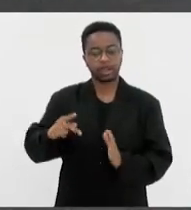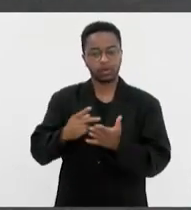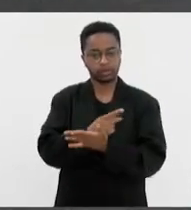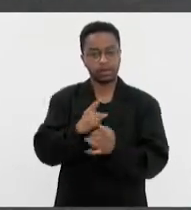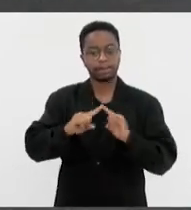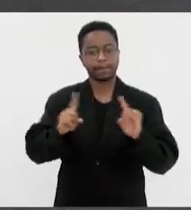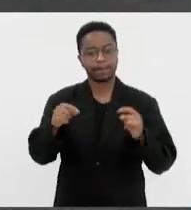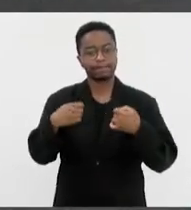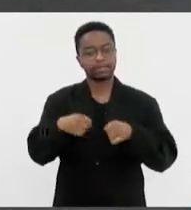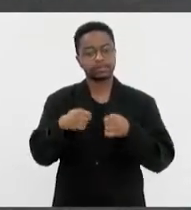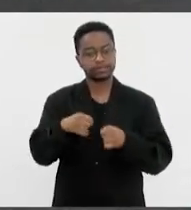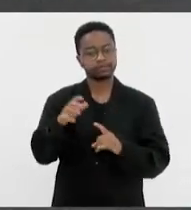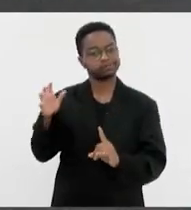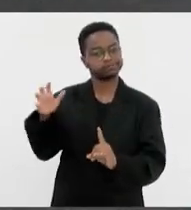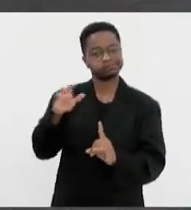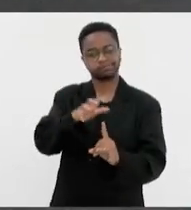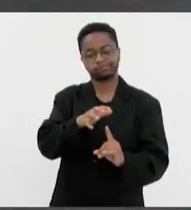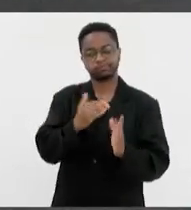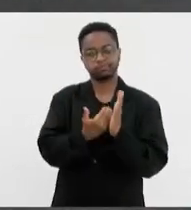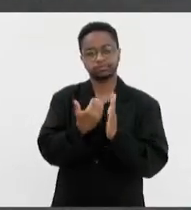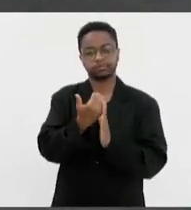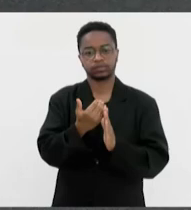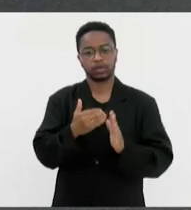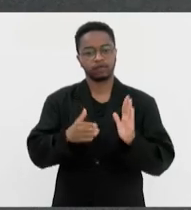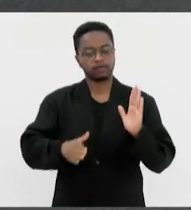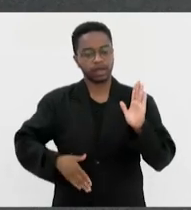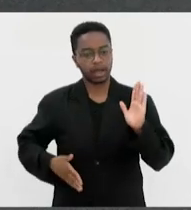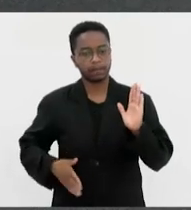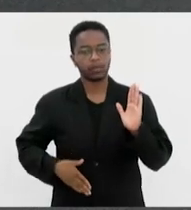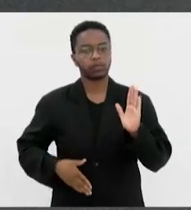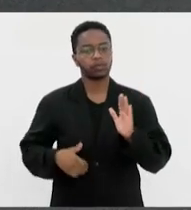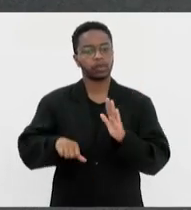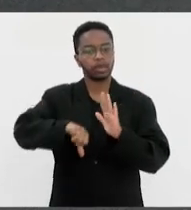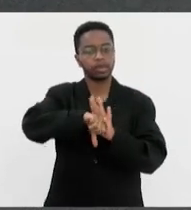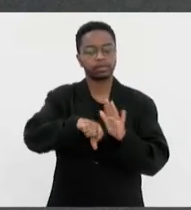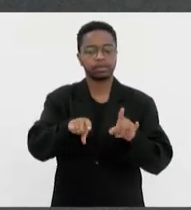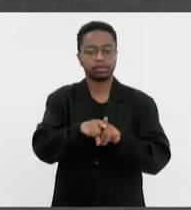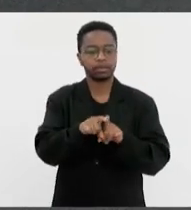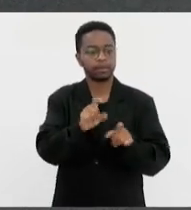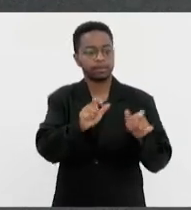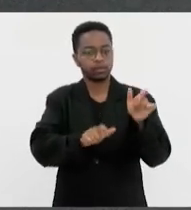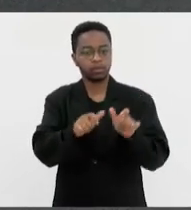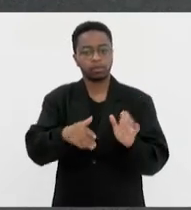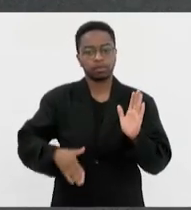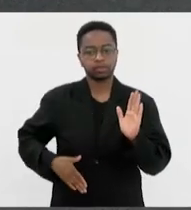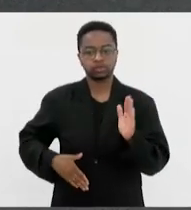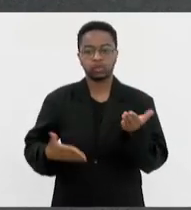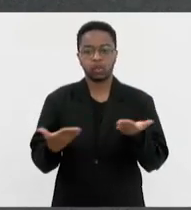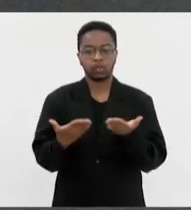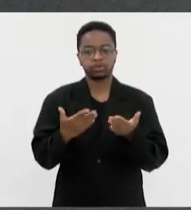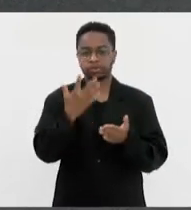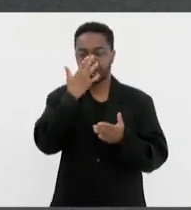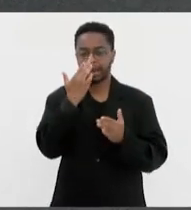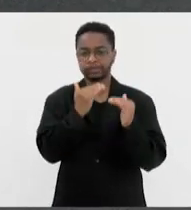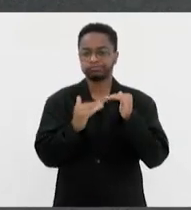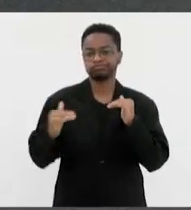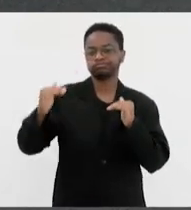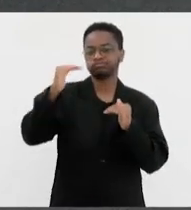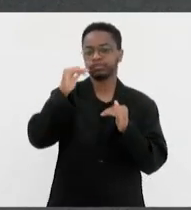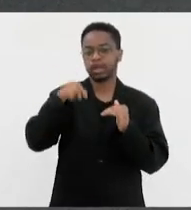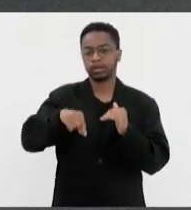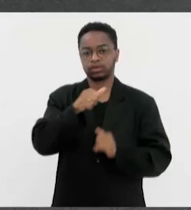o cerco à vagabundagem, ao crime, aos bandidos que hoje estão reinando no Rio de Janeiro. Então, a gente